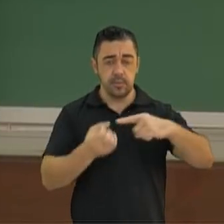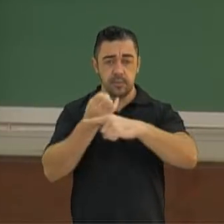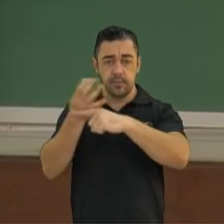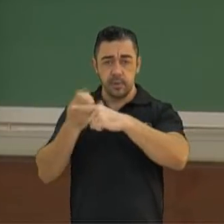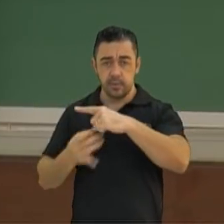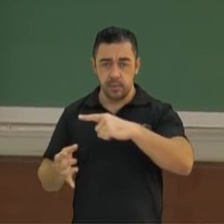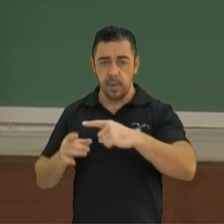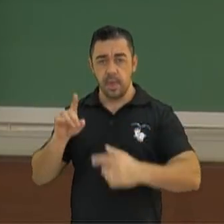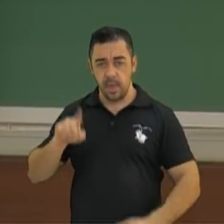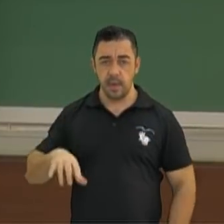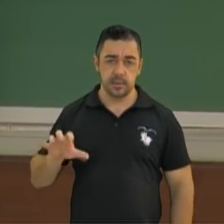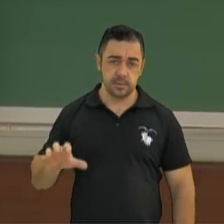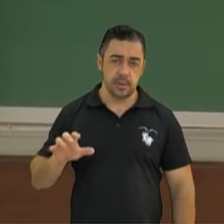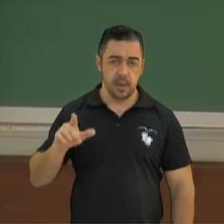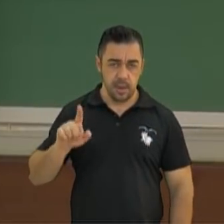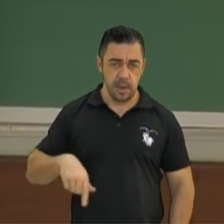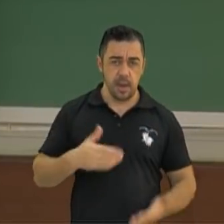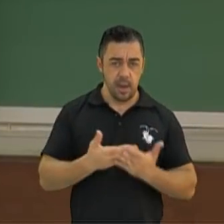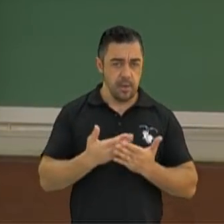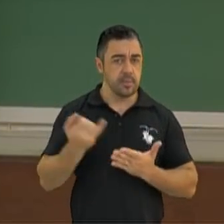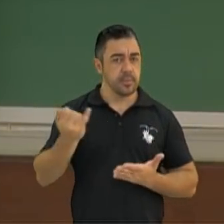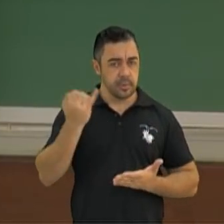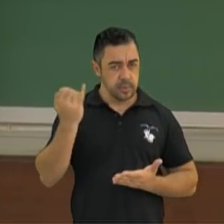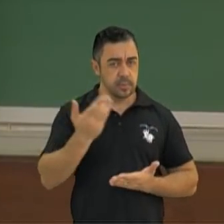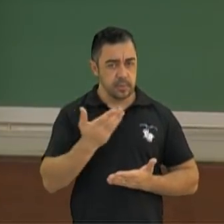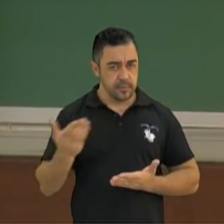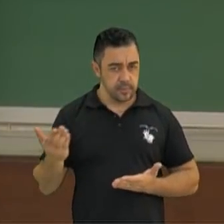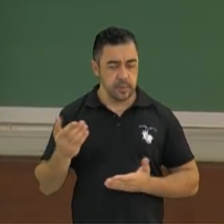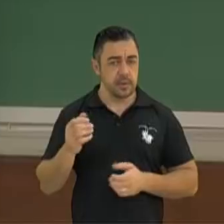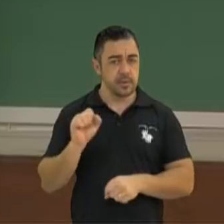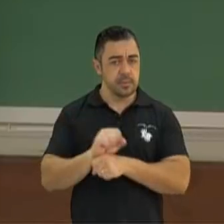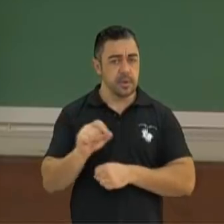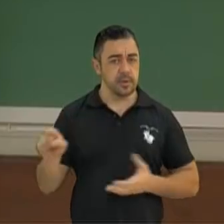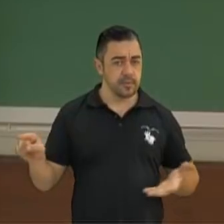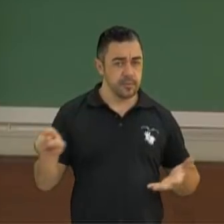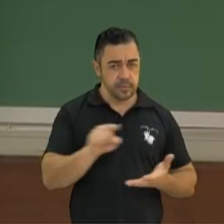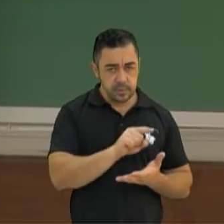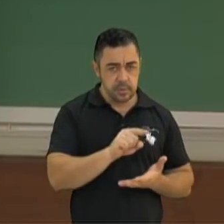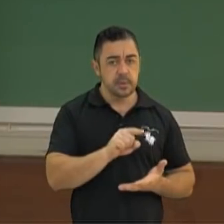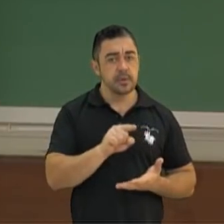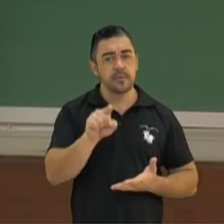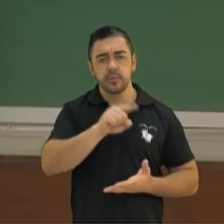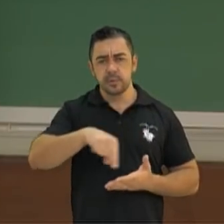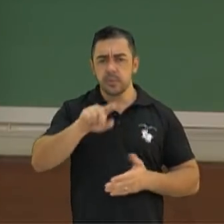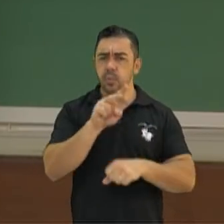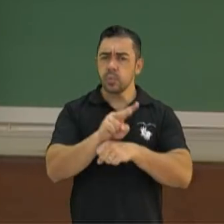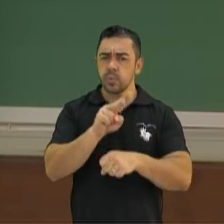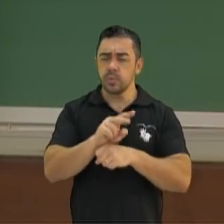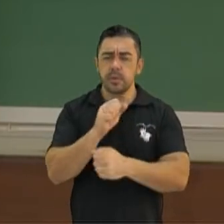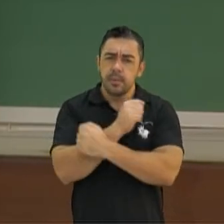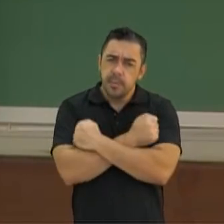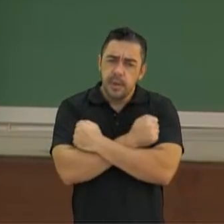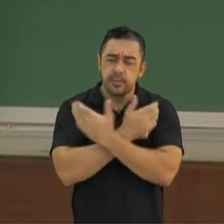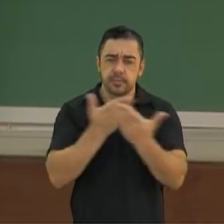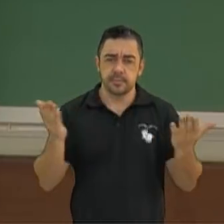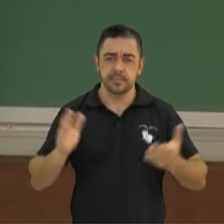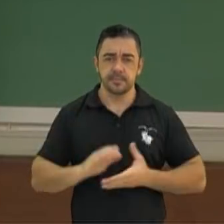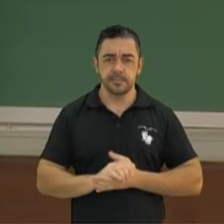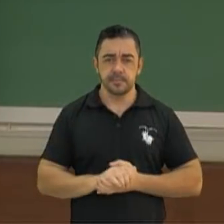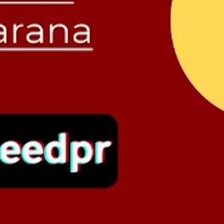decimais. Então, vai ser uma aula muito importante. Então, eu espero vocês, se cuidem e um abraço!